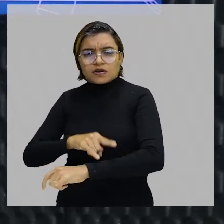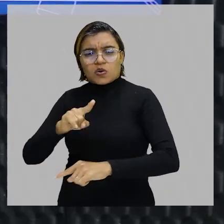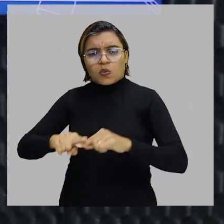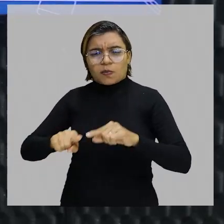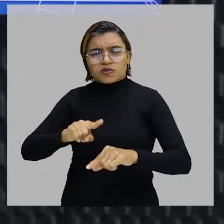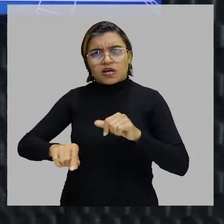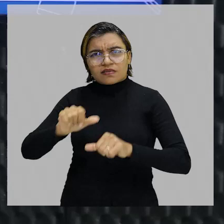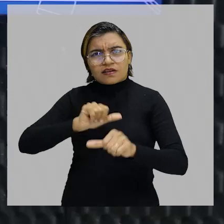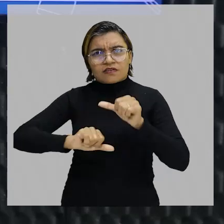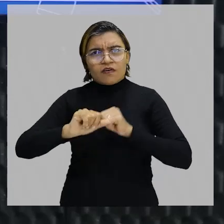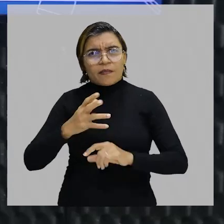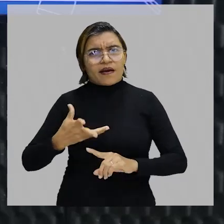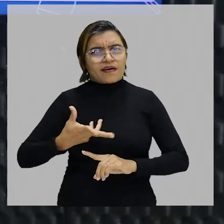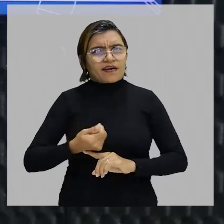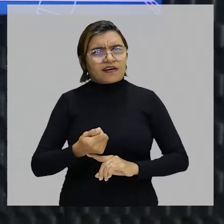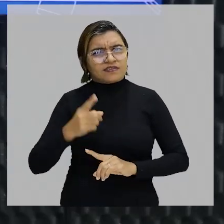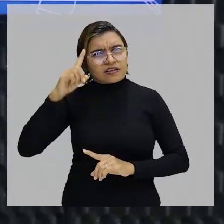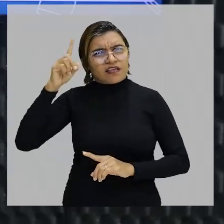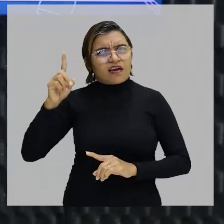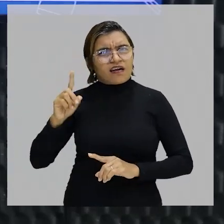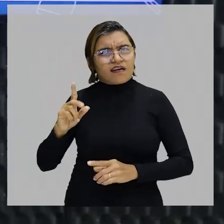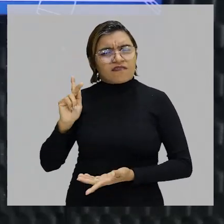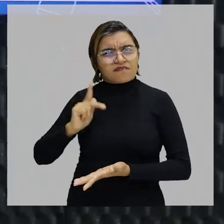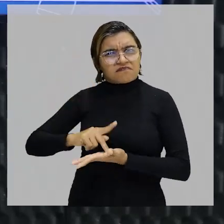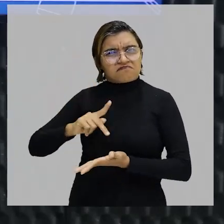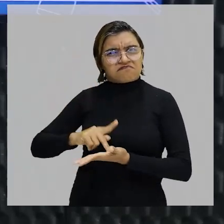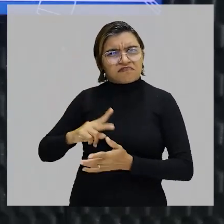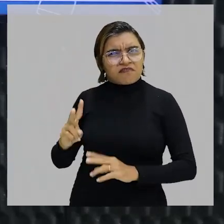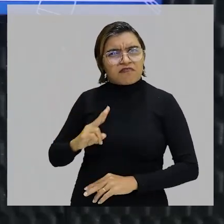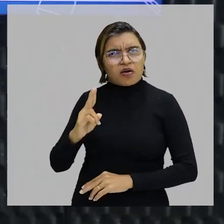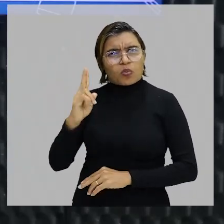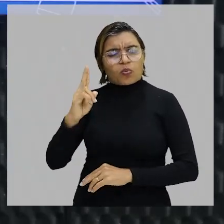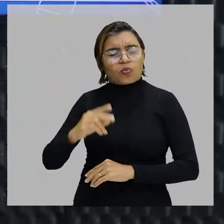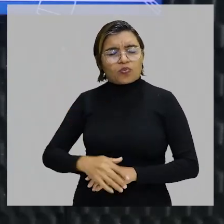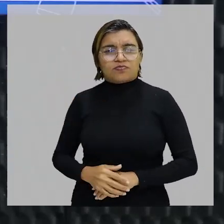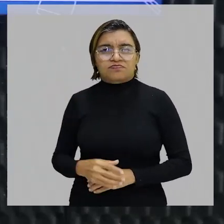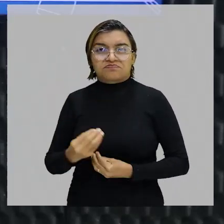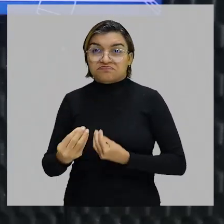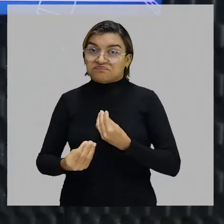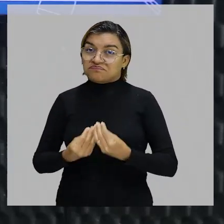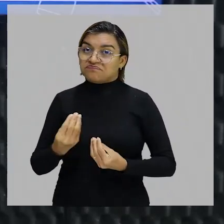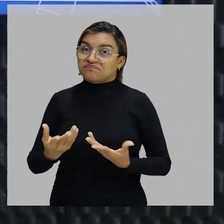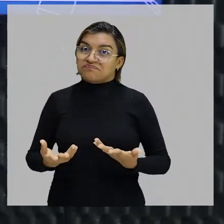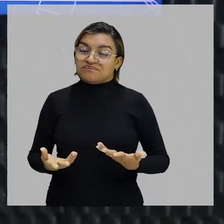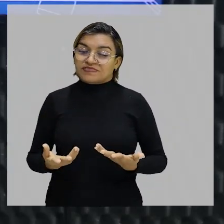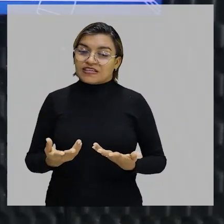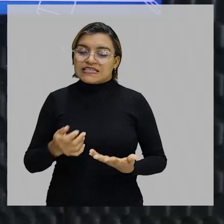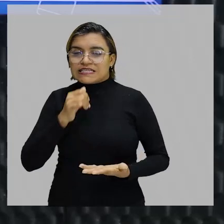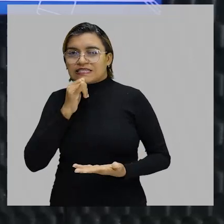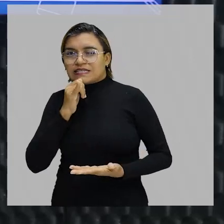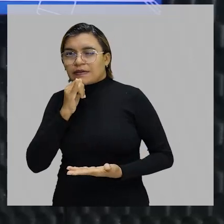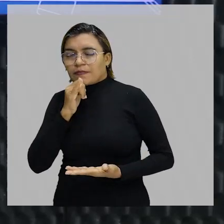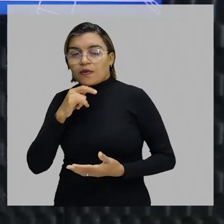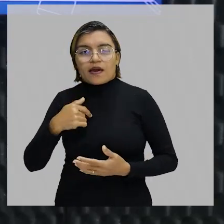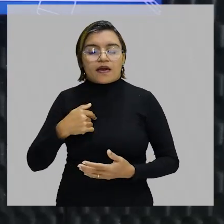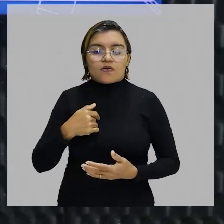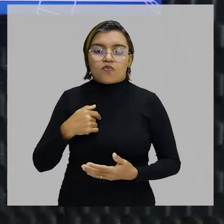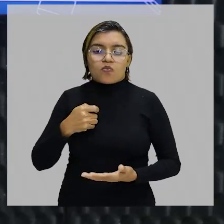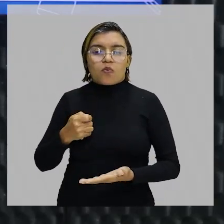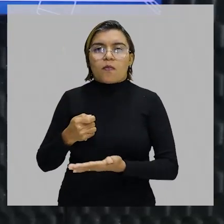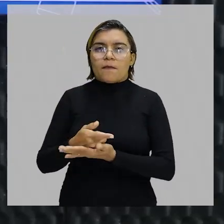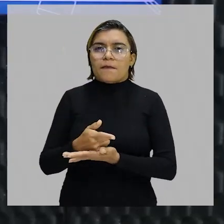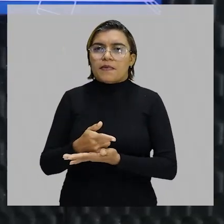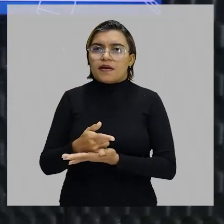arte, é isso? Será que essa ideia é válida? Será que eu quebro com os paradigmas da arte? Será que eu não estou comprando a ideia ao invés